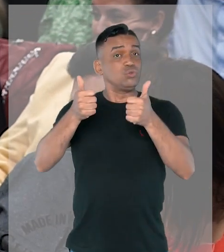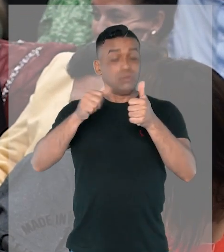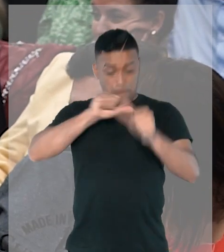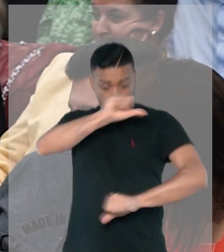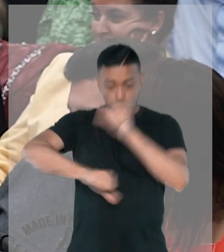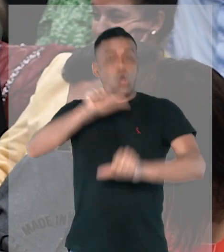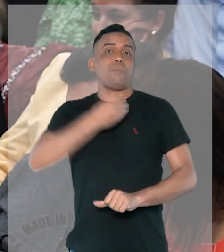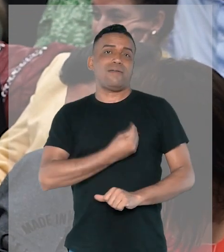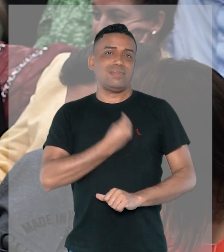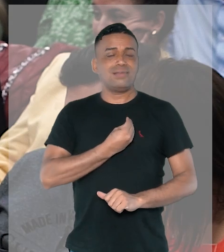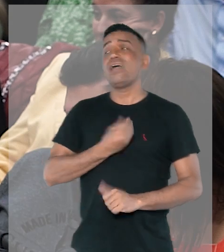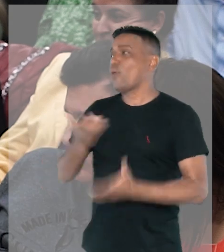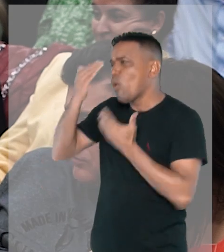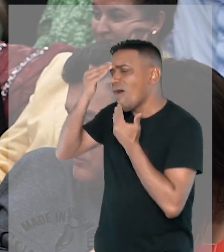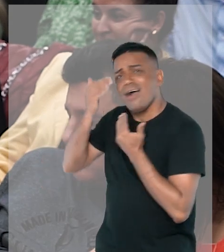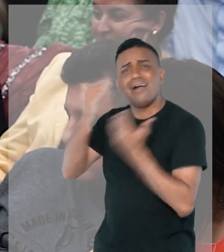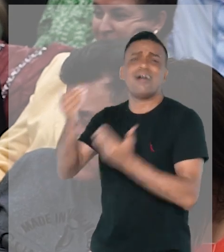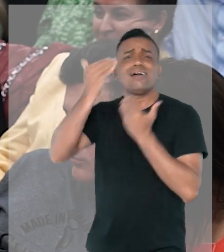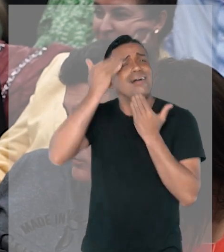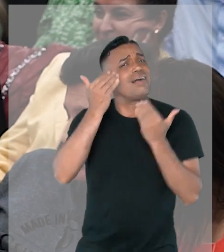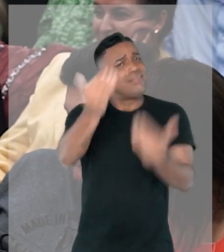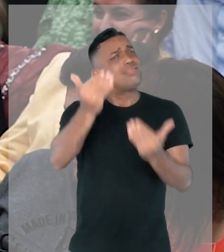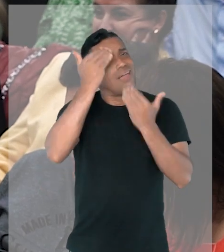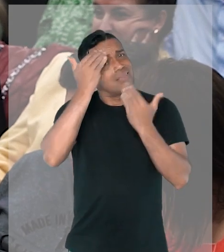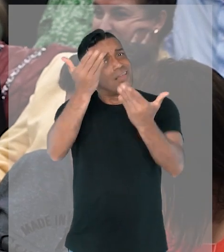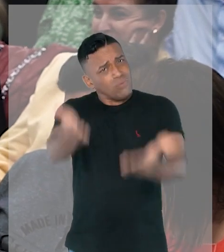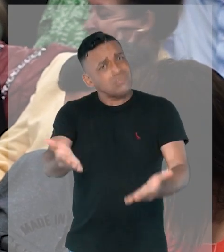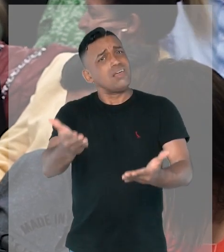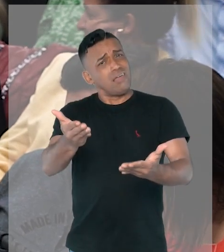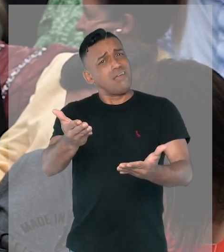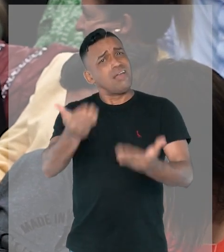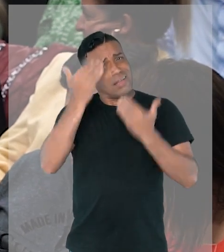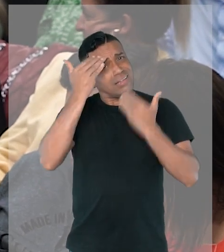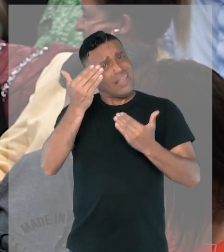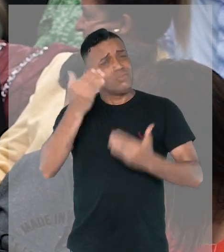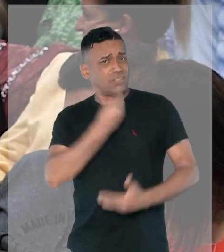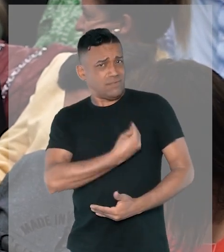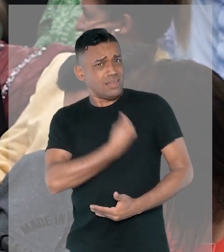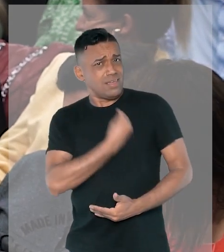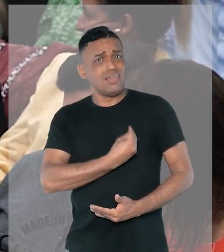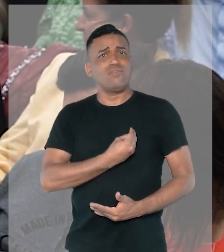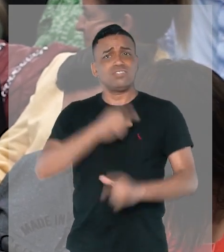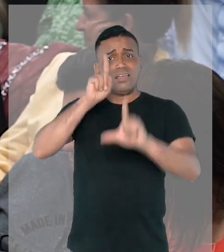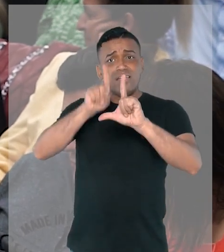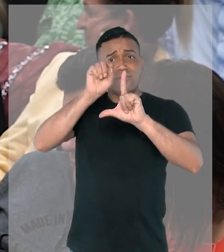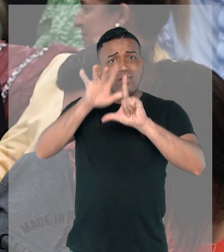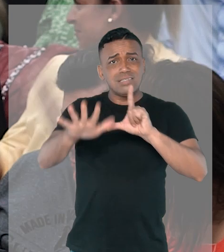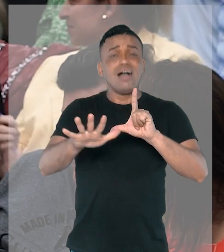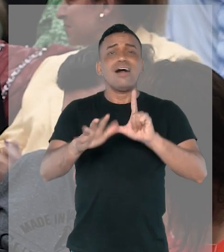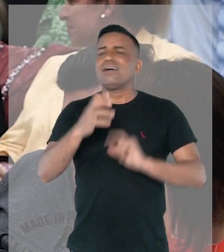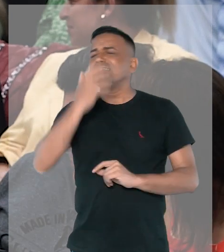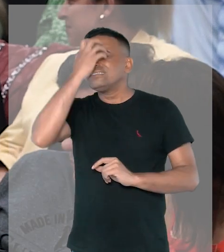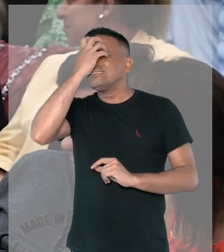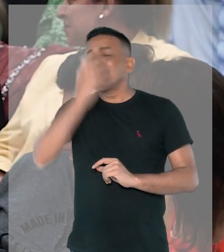nenhuma pergunta que eu tenha, mas um agradecimento. Eu sou muito grato pela sua vida, por você influenciar tantas pessoas, assim como com